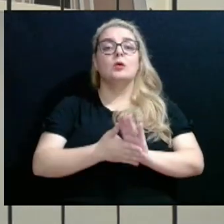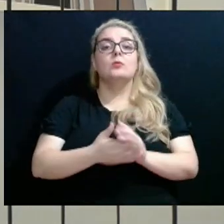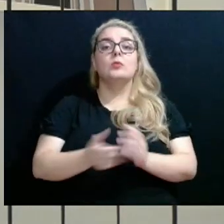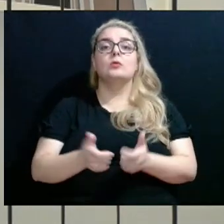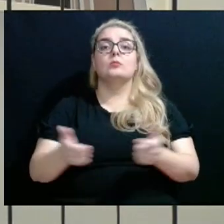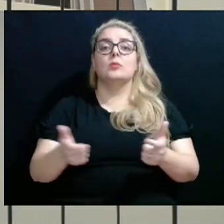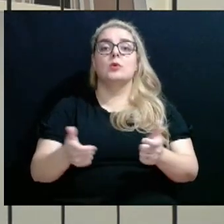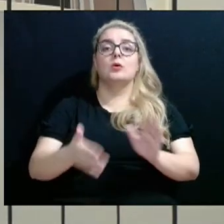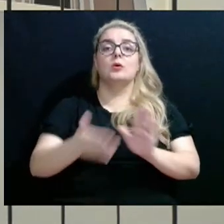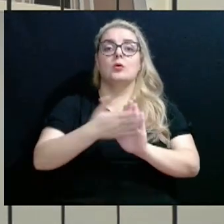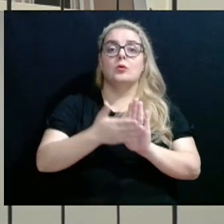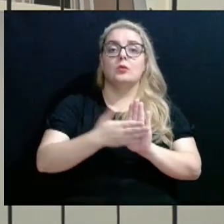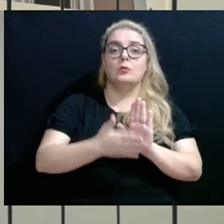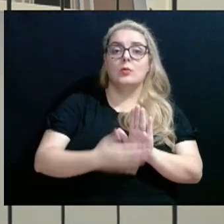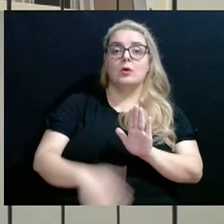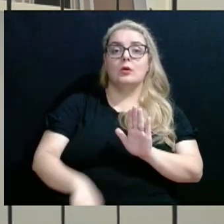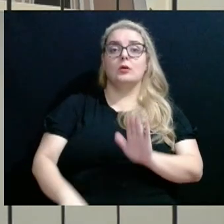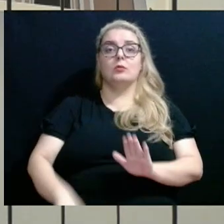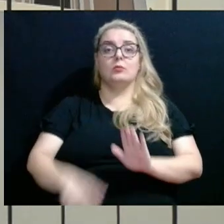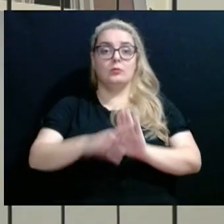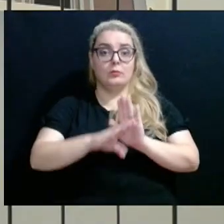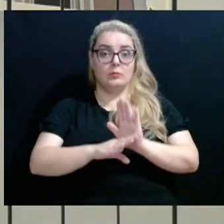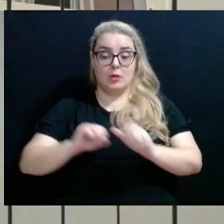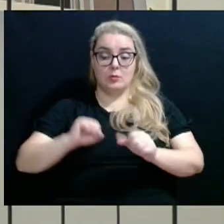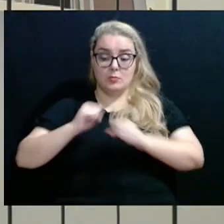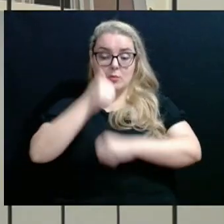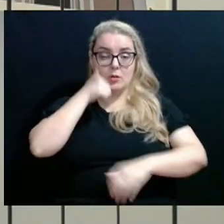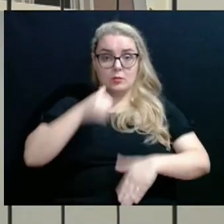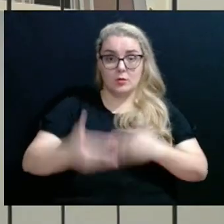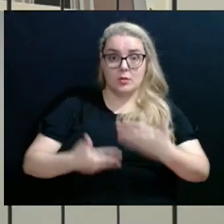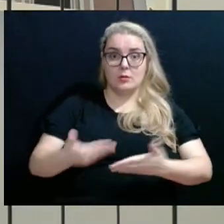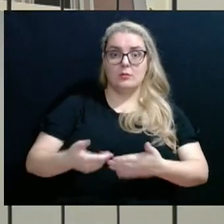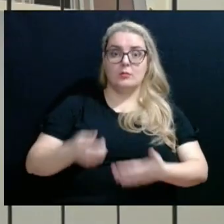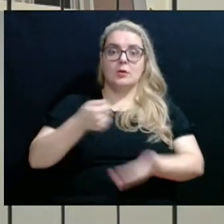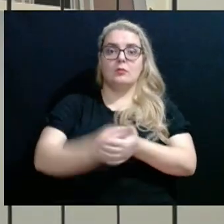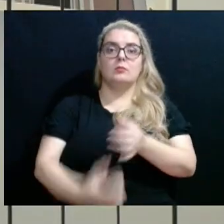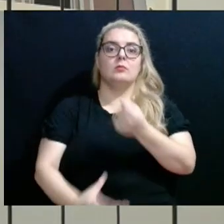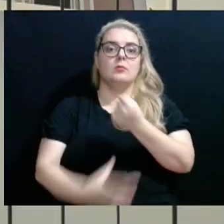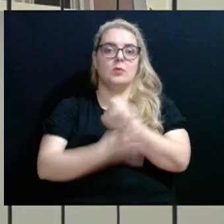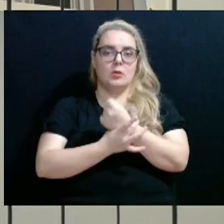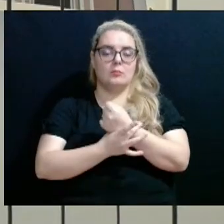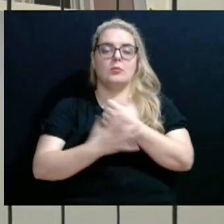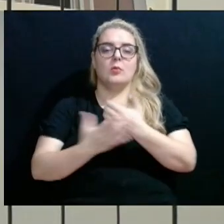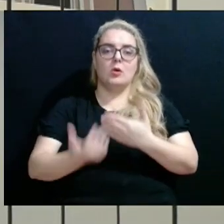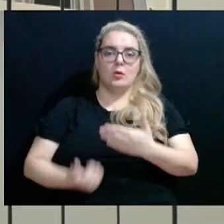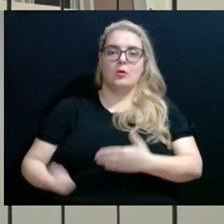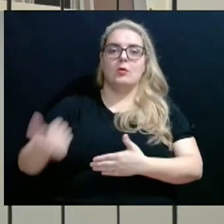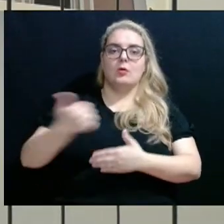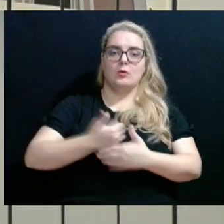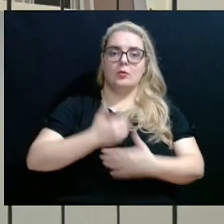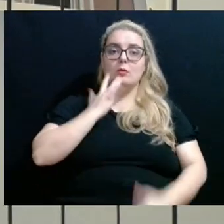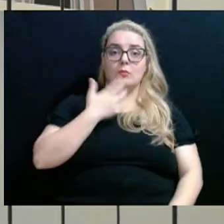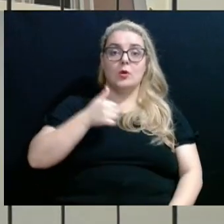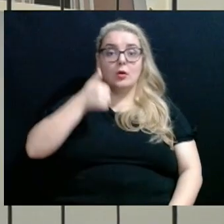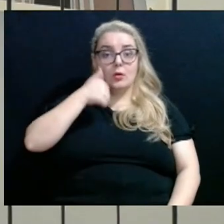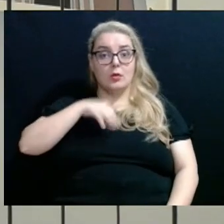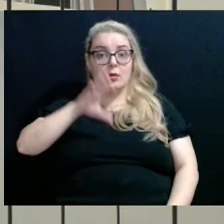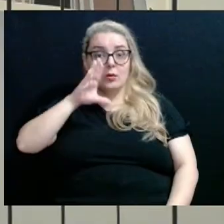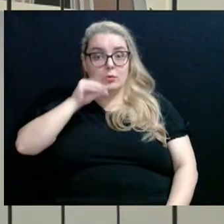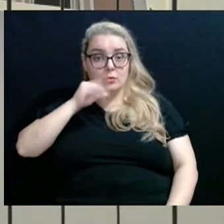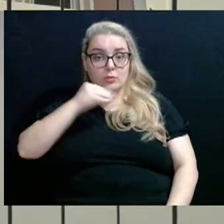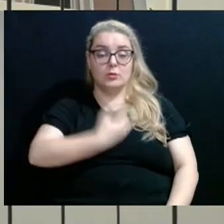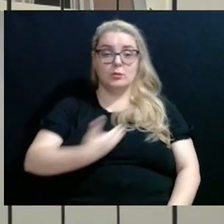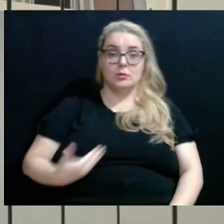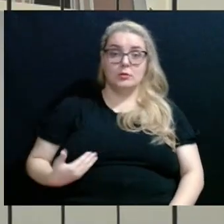programa Proteja a Servidora. A medida garante mais segurança e prioridade para funcionárias públicas em situação